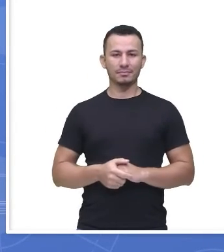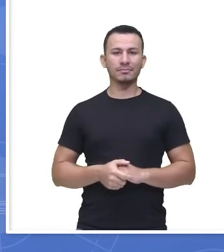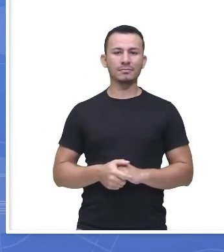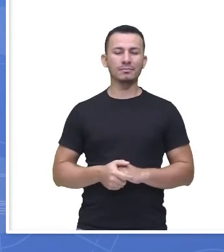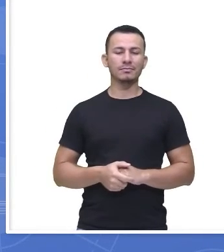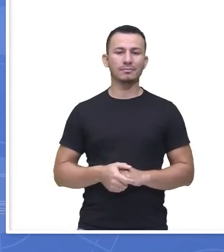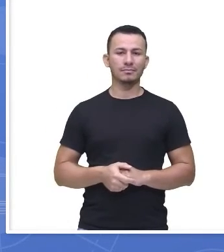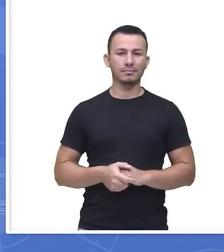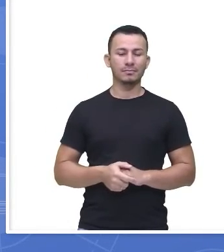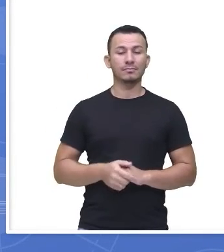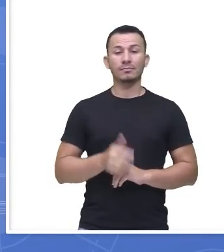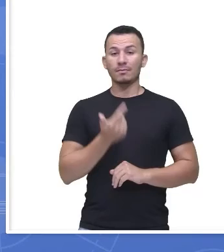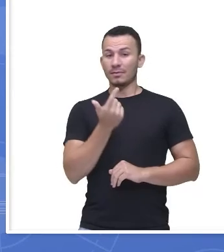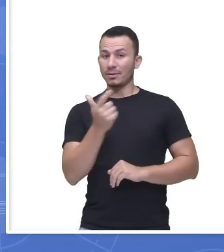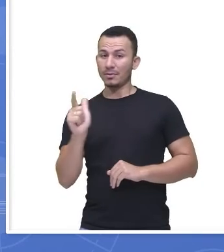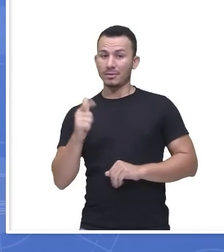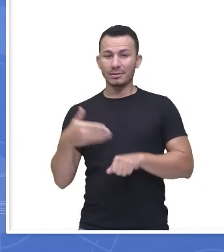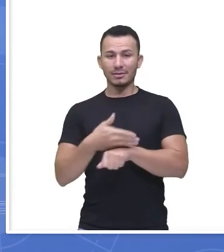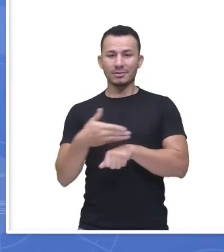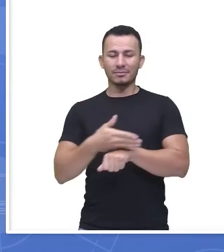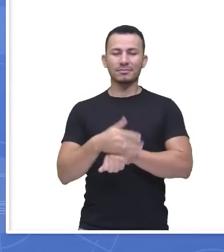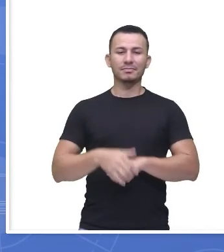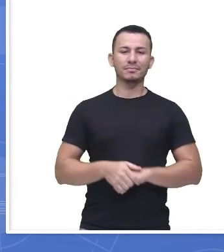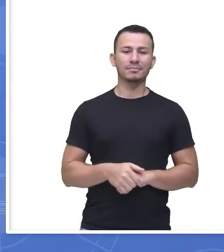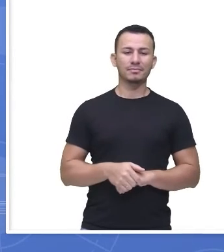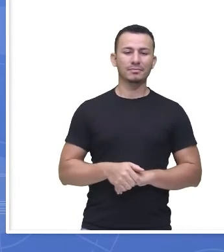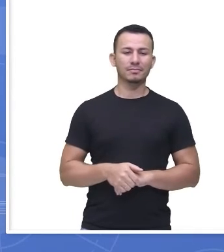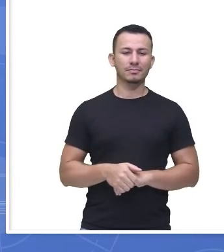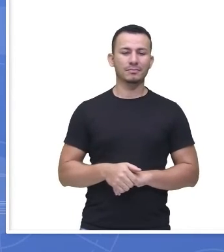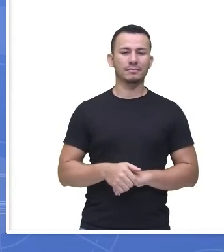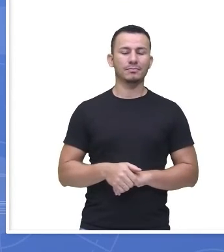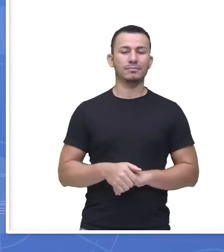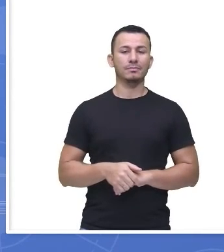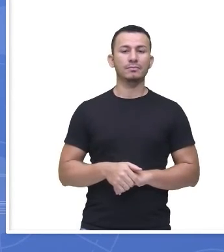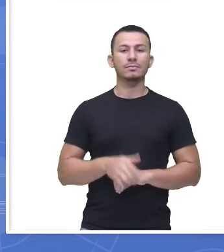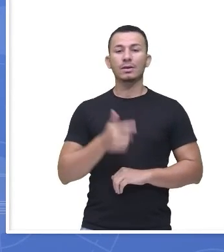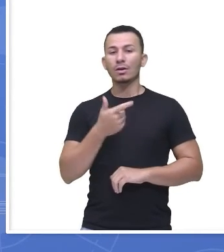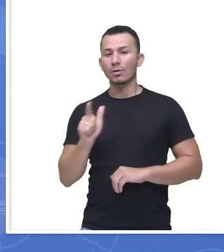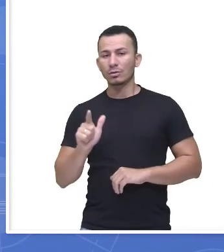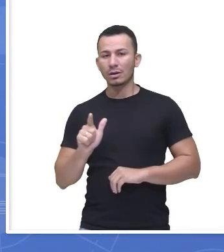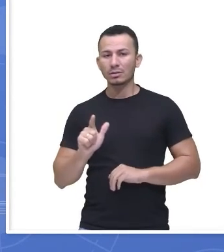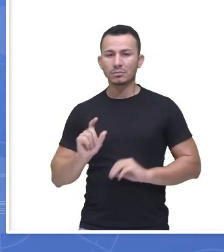bem, vamos para a próxima. Depois da Sabrina, tem mais alguém?